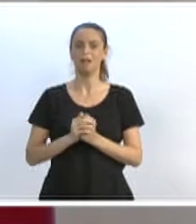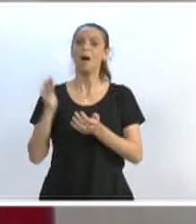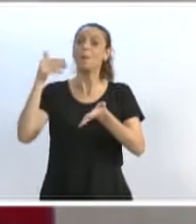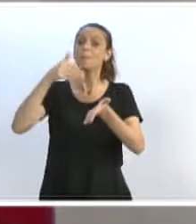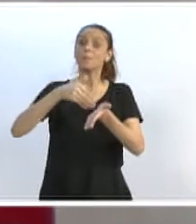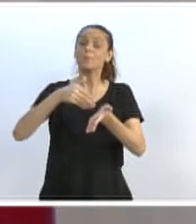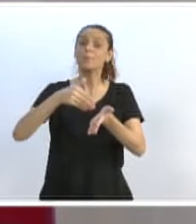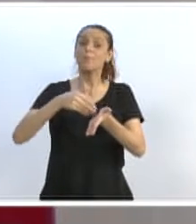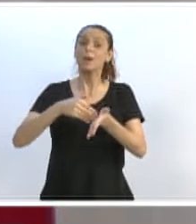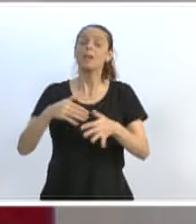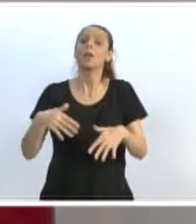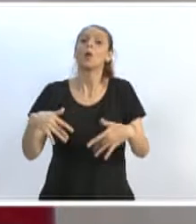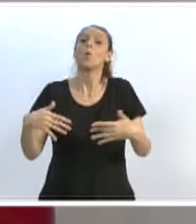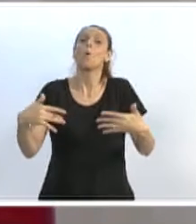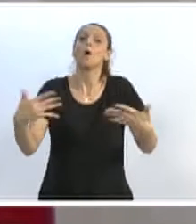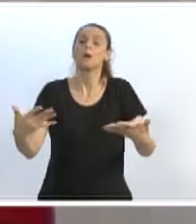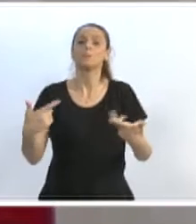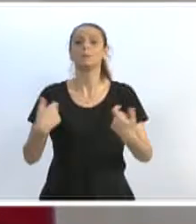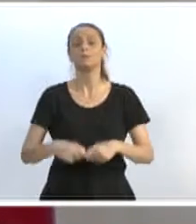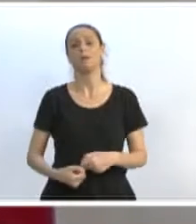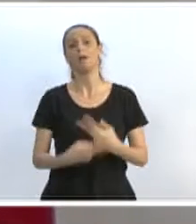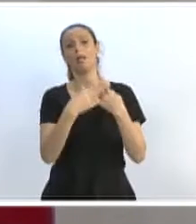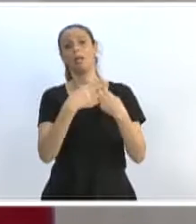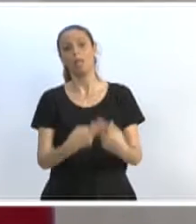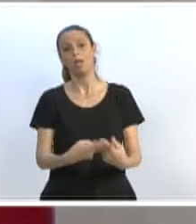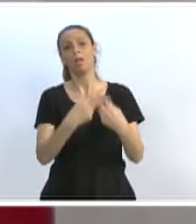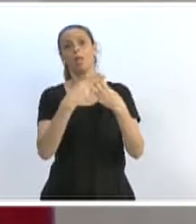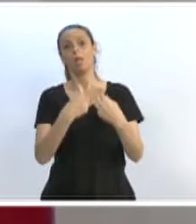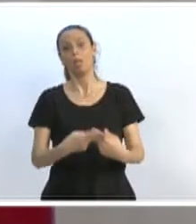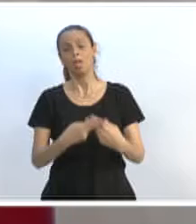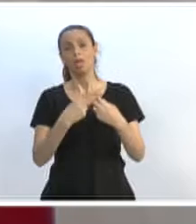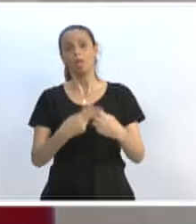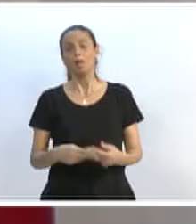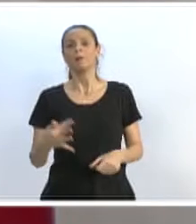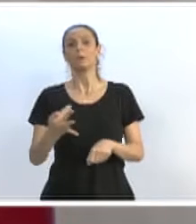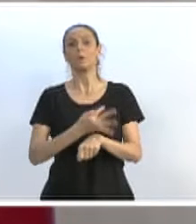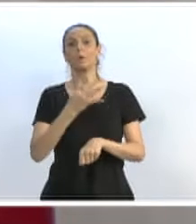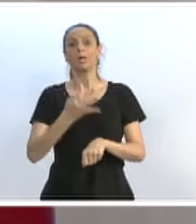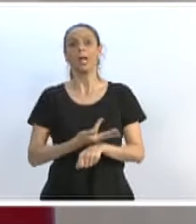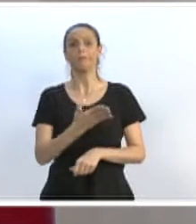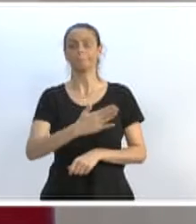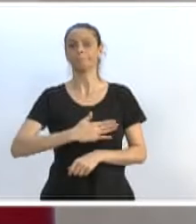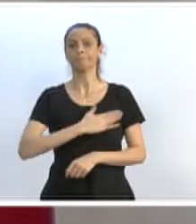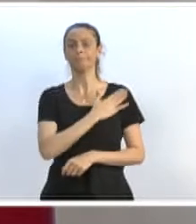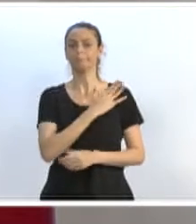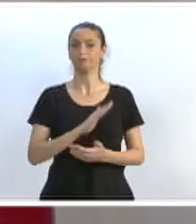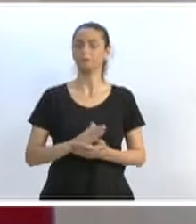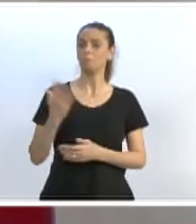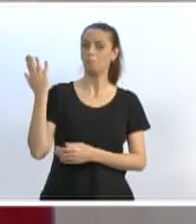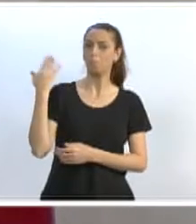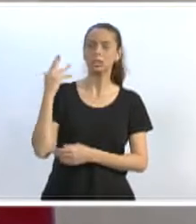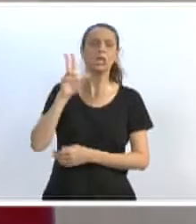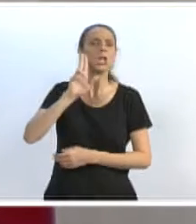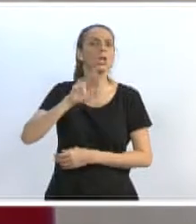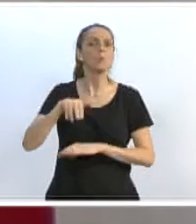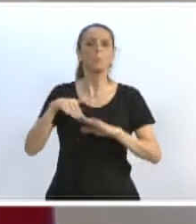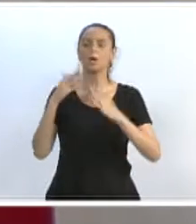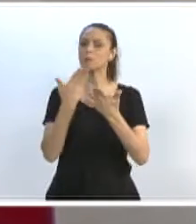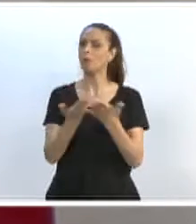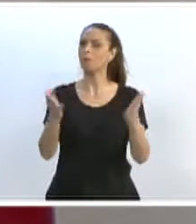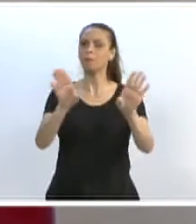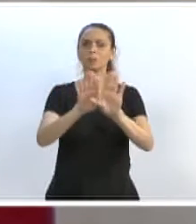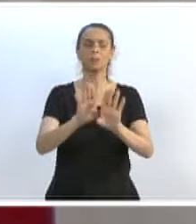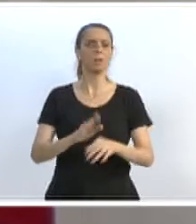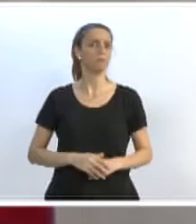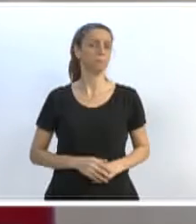esse desgoverno na cidade de Blumenau? Nunca na história de Blumenau houve fechamento de nossas escolas,